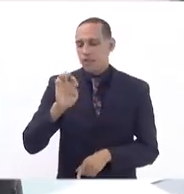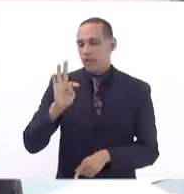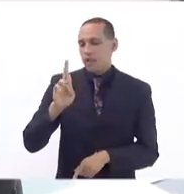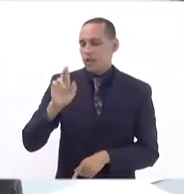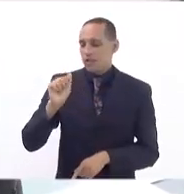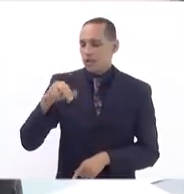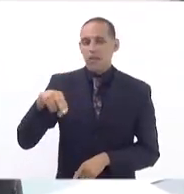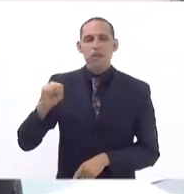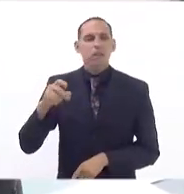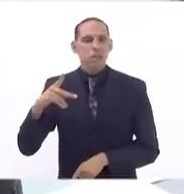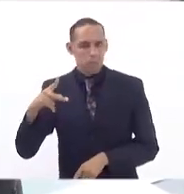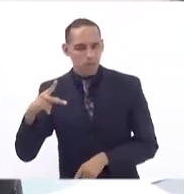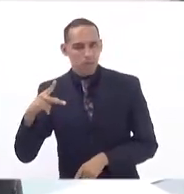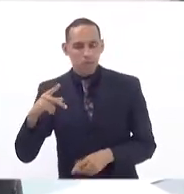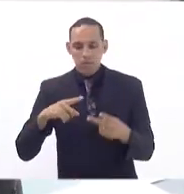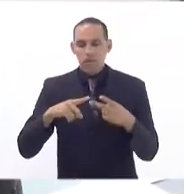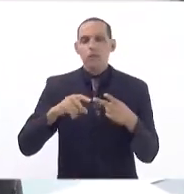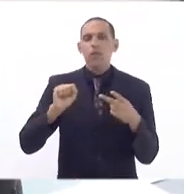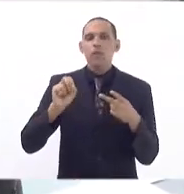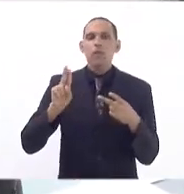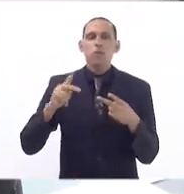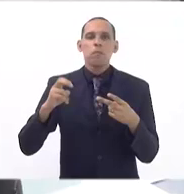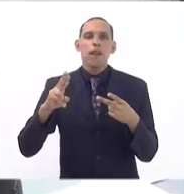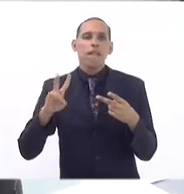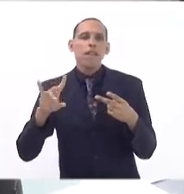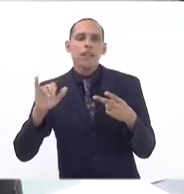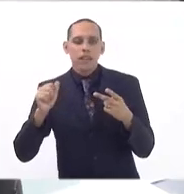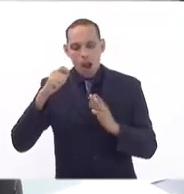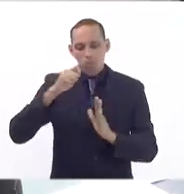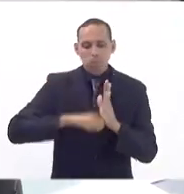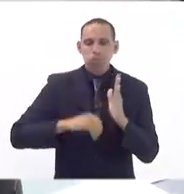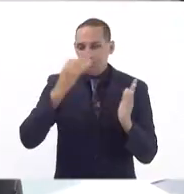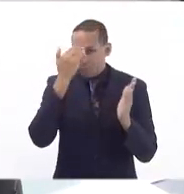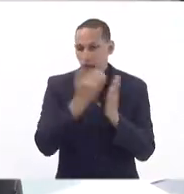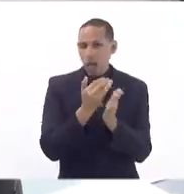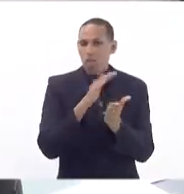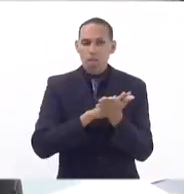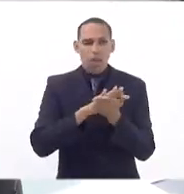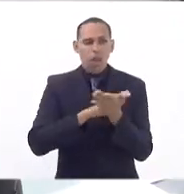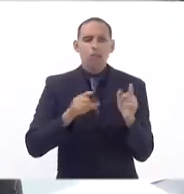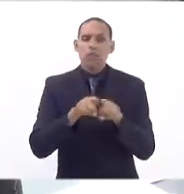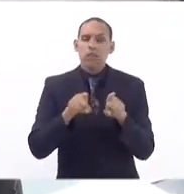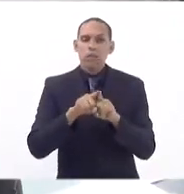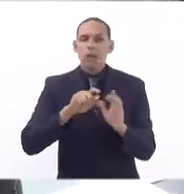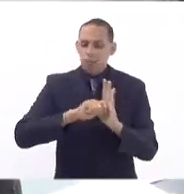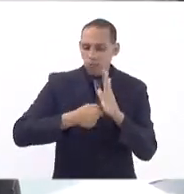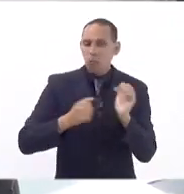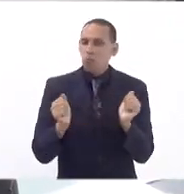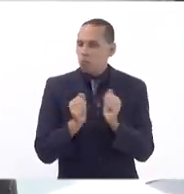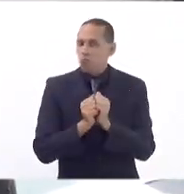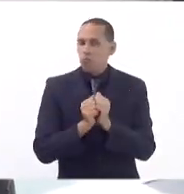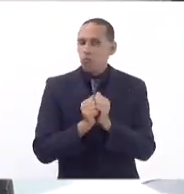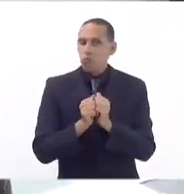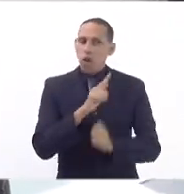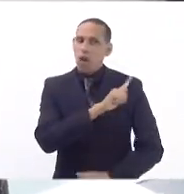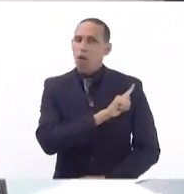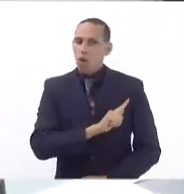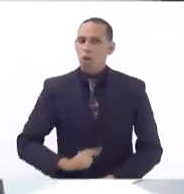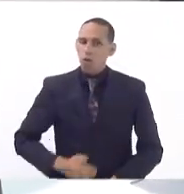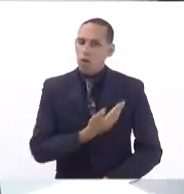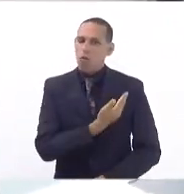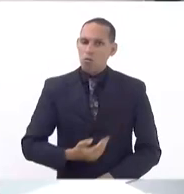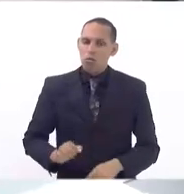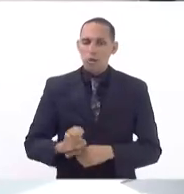a SuperVia que também não cumprir seu contrato que foi assinado também junto ao governo do estado a